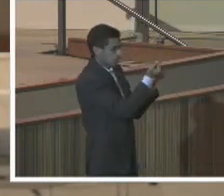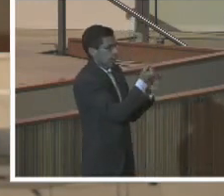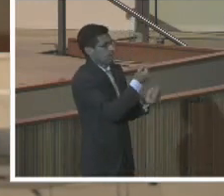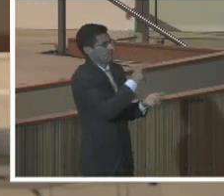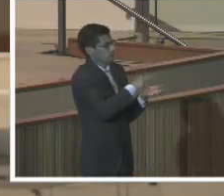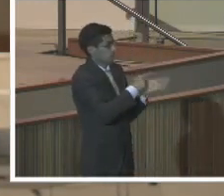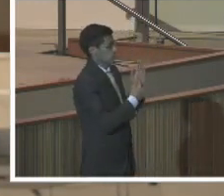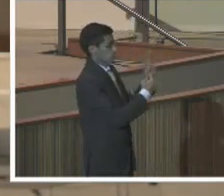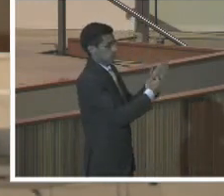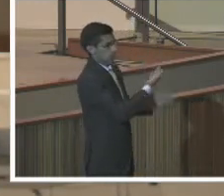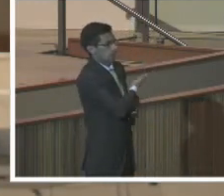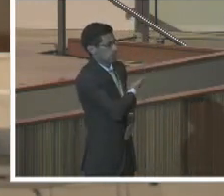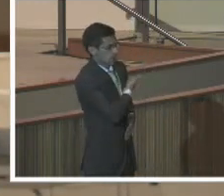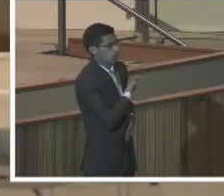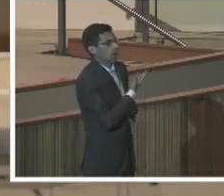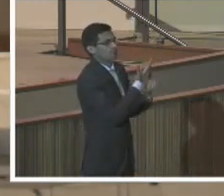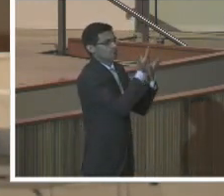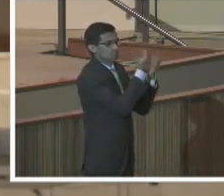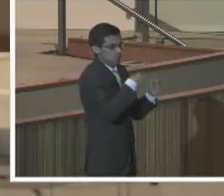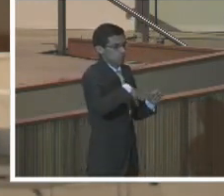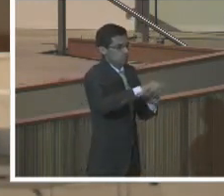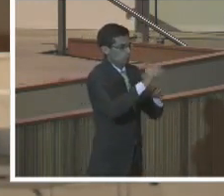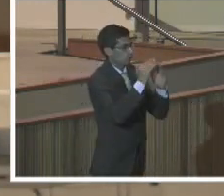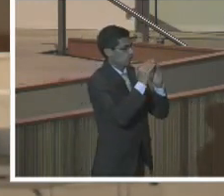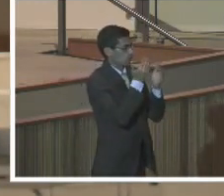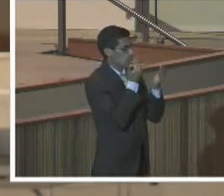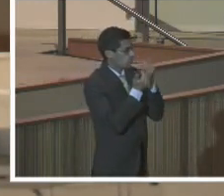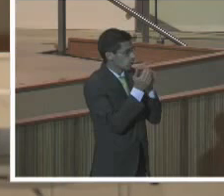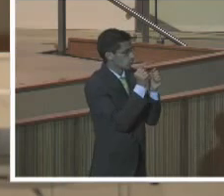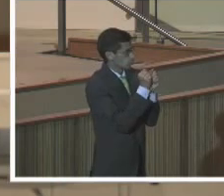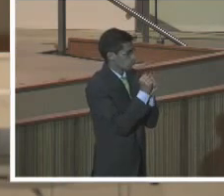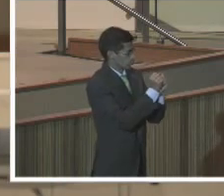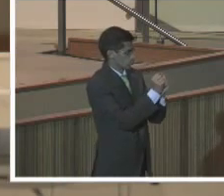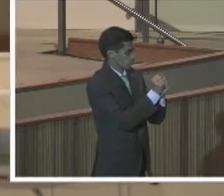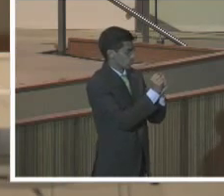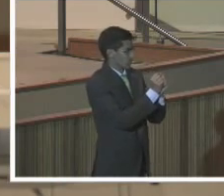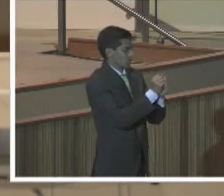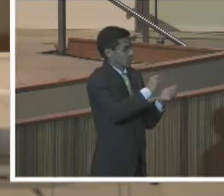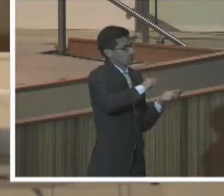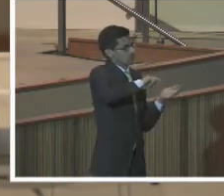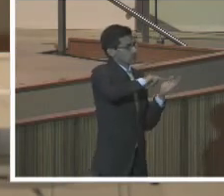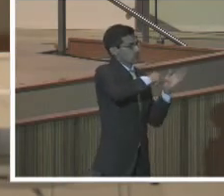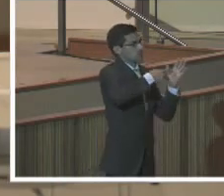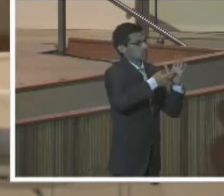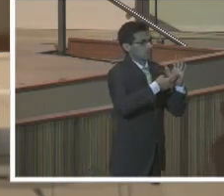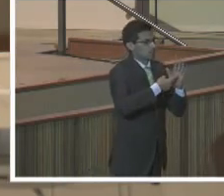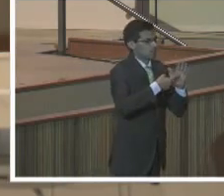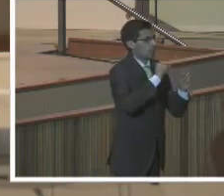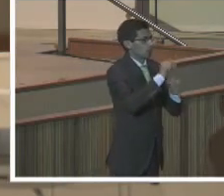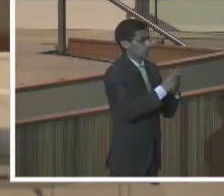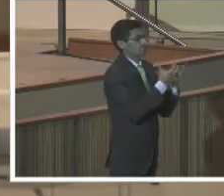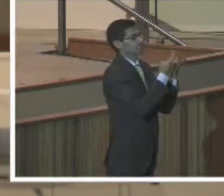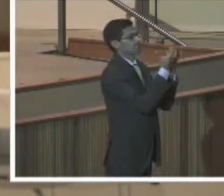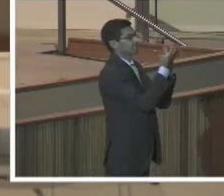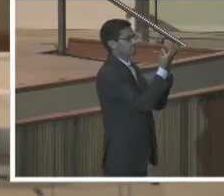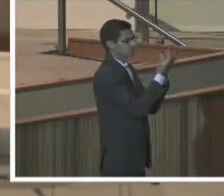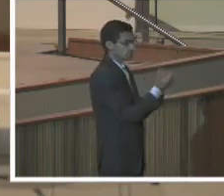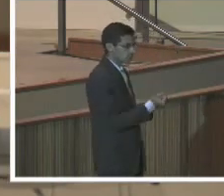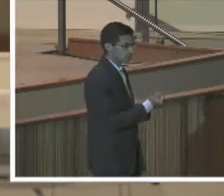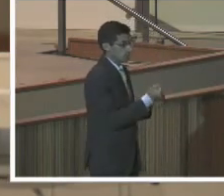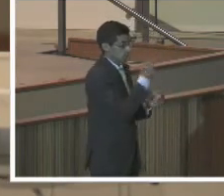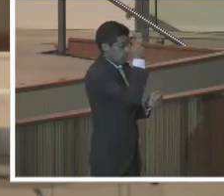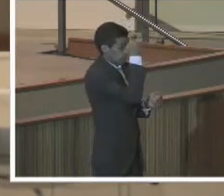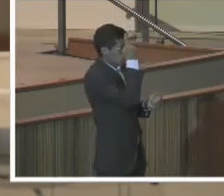você aceitar, era um símbolo de honra, de amizade, era um símbolo de você estar aceitando aquela